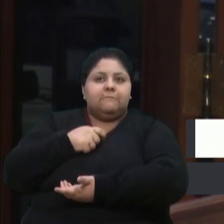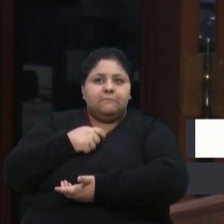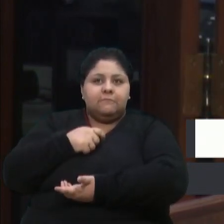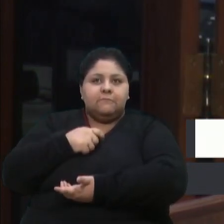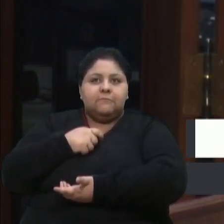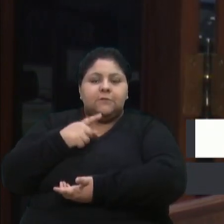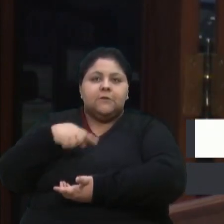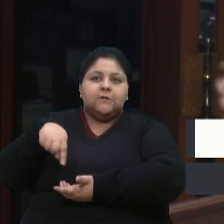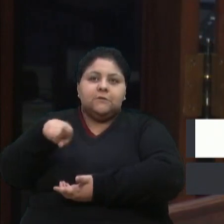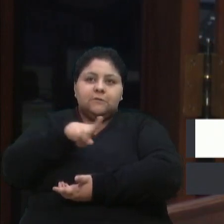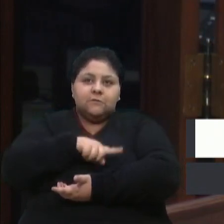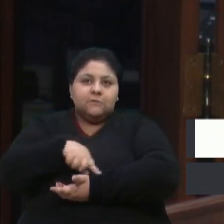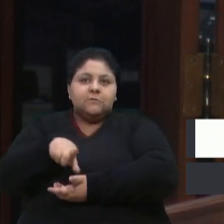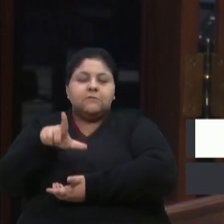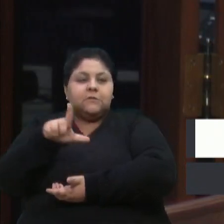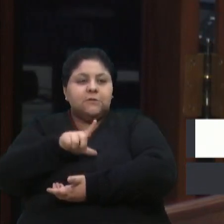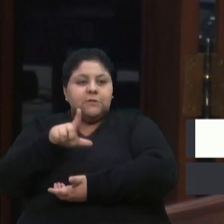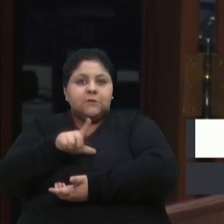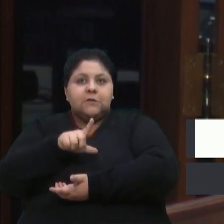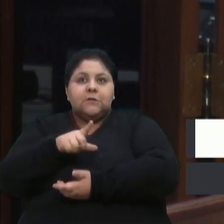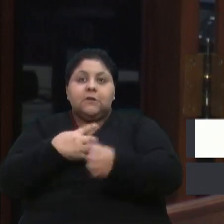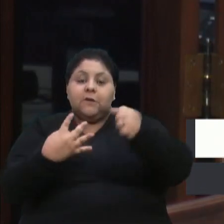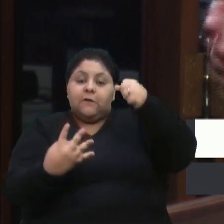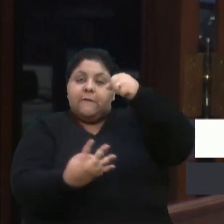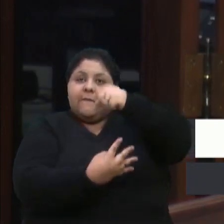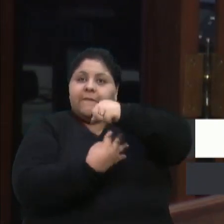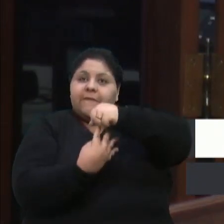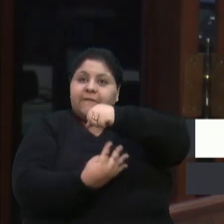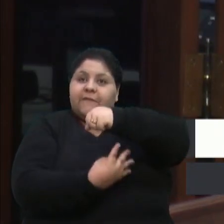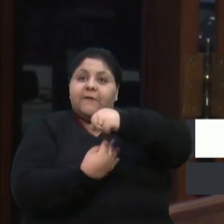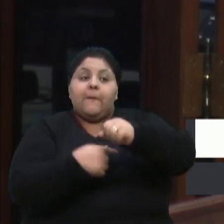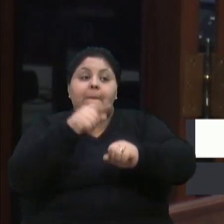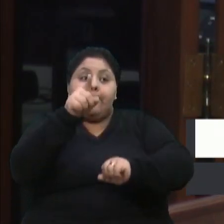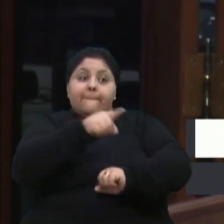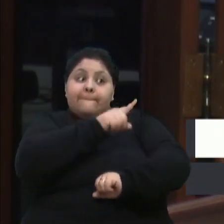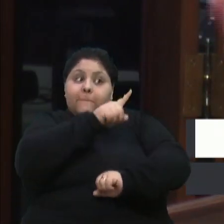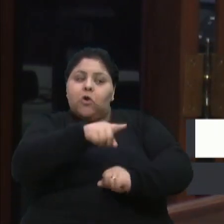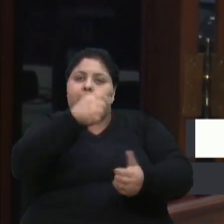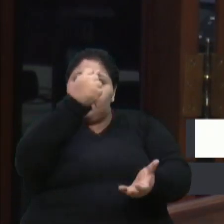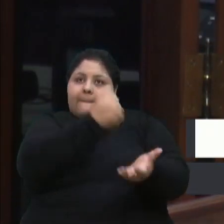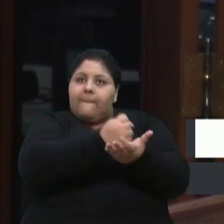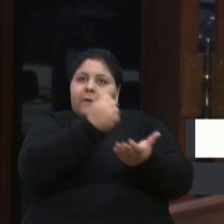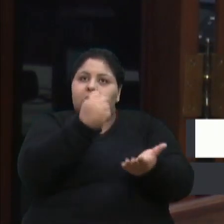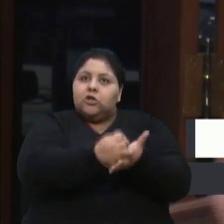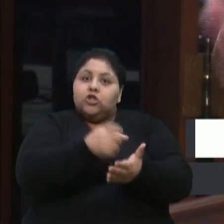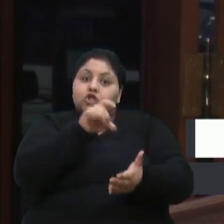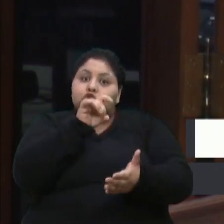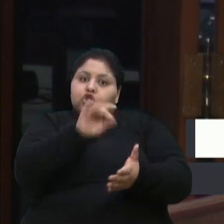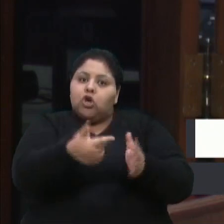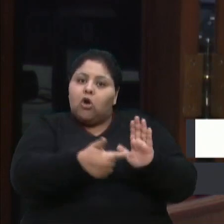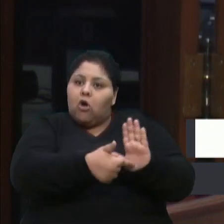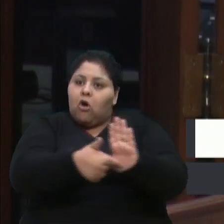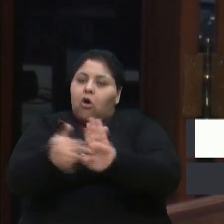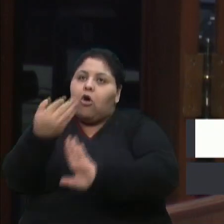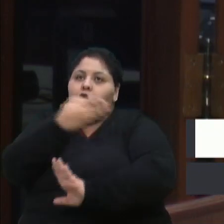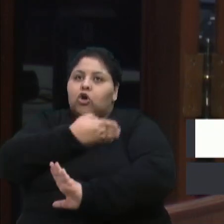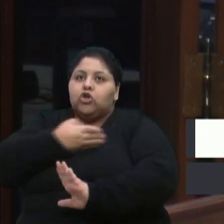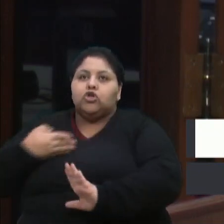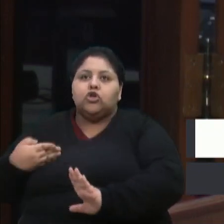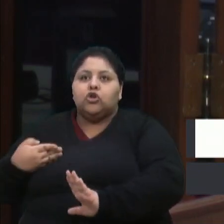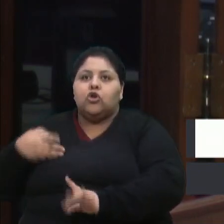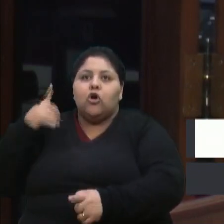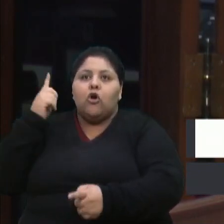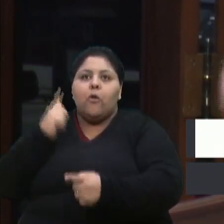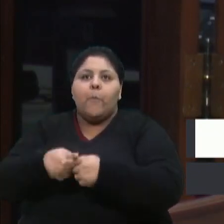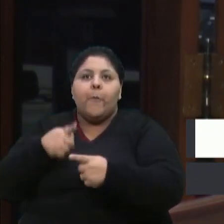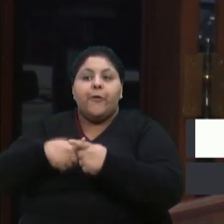a gente tem a quarteirização, que é algo vedado no contrato, e isso só se torna público através da CPI. Então,